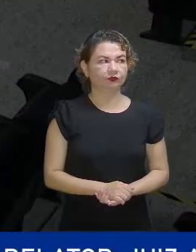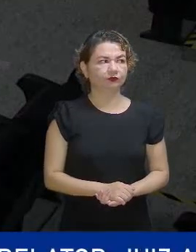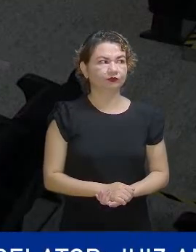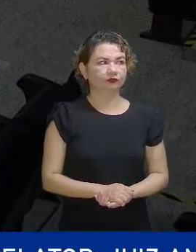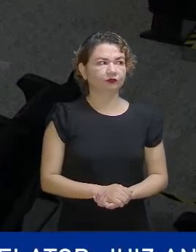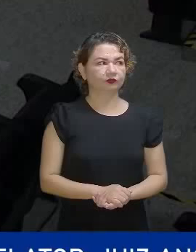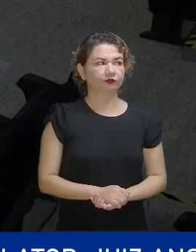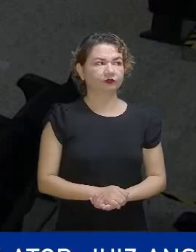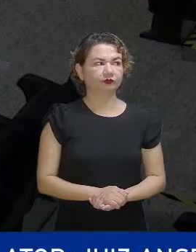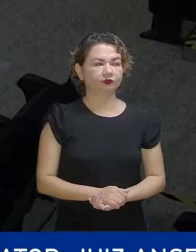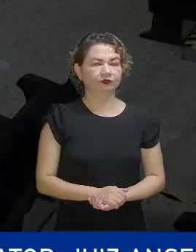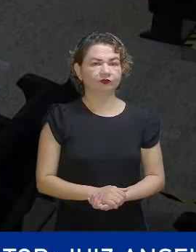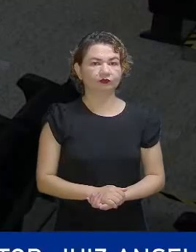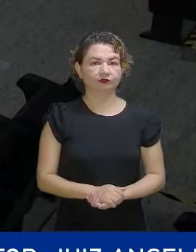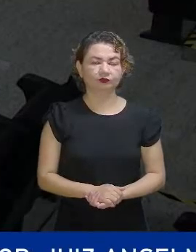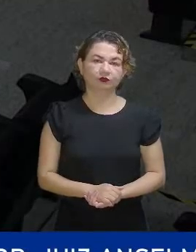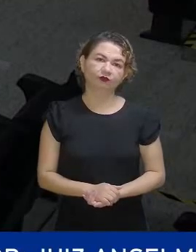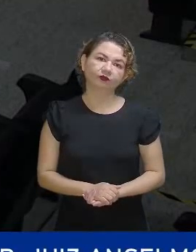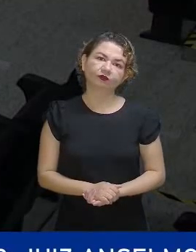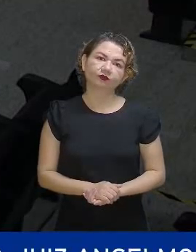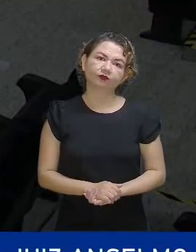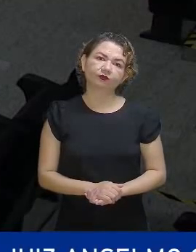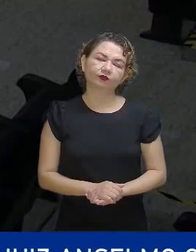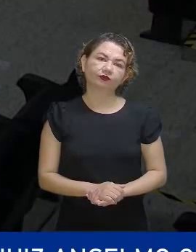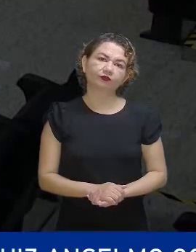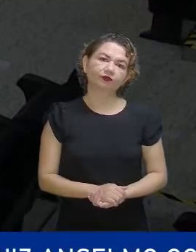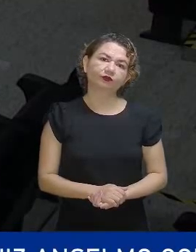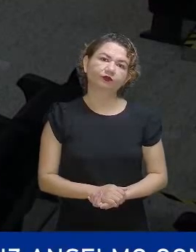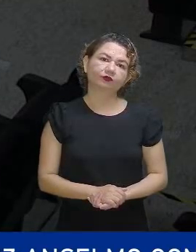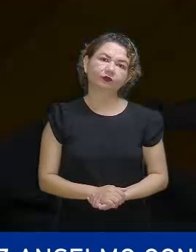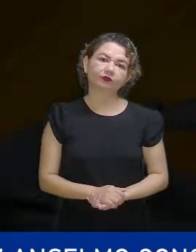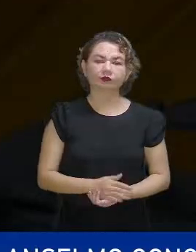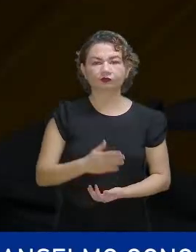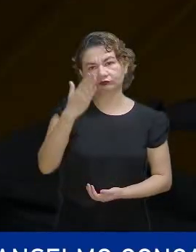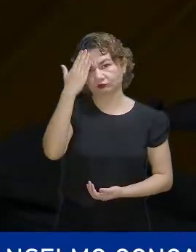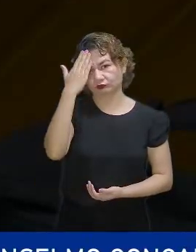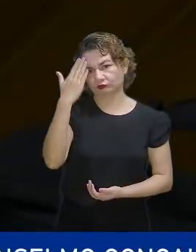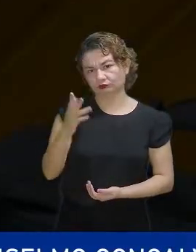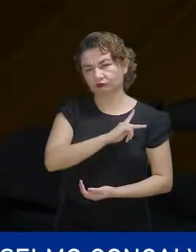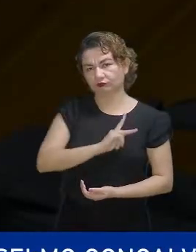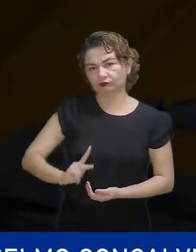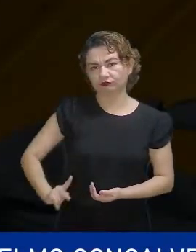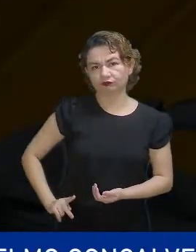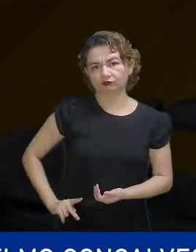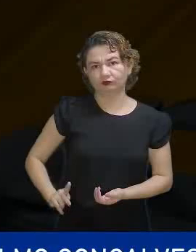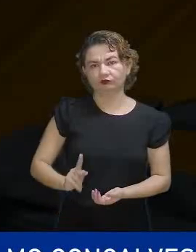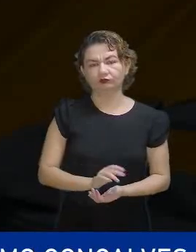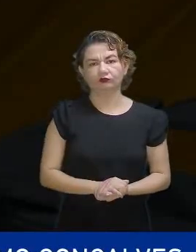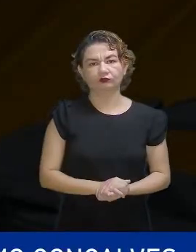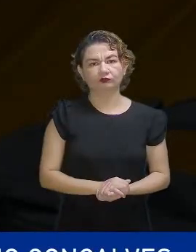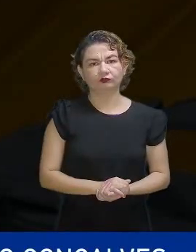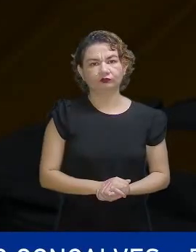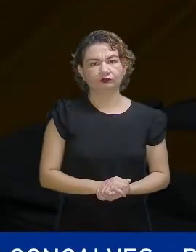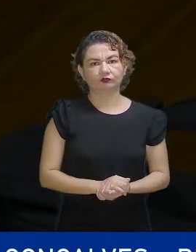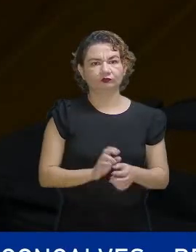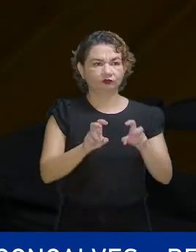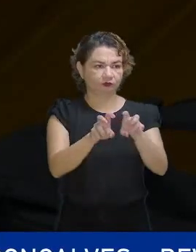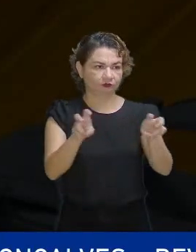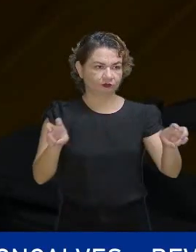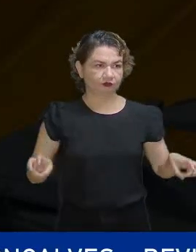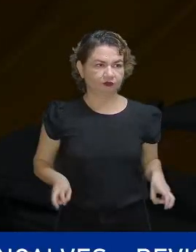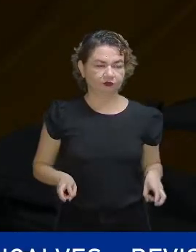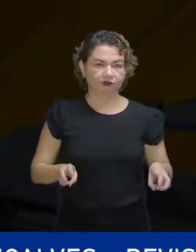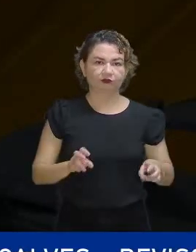Permanece Com a mais de amplo no palavra plenário. a ilustre procuradora. Obrigada, senhor presidente. Excelentíssimos Foco na magistrados. Procuradora Regional